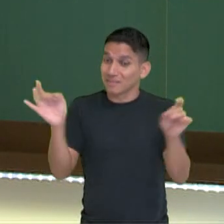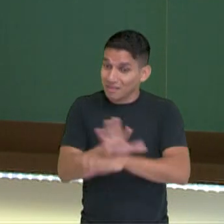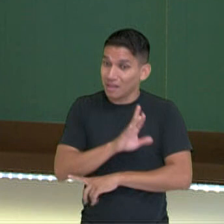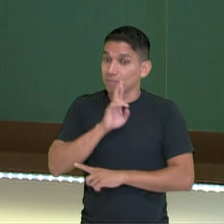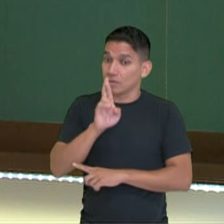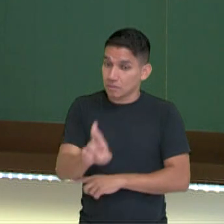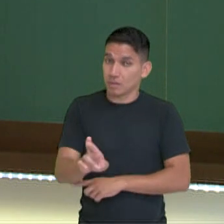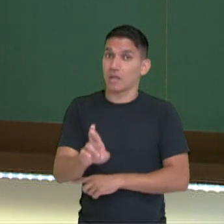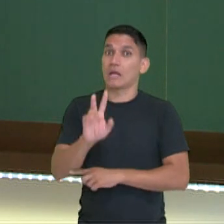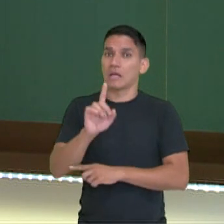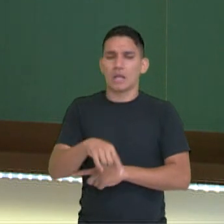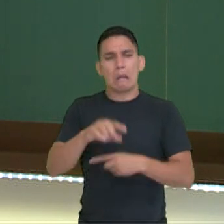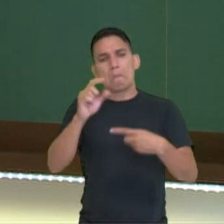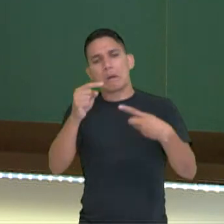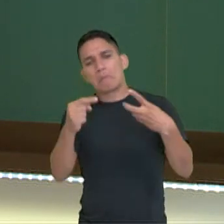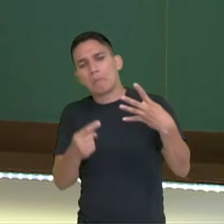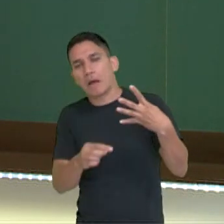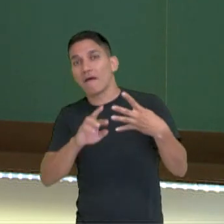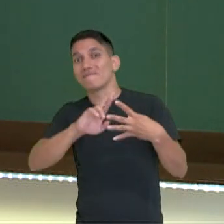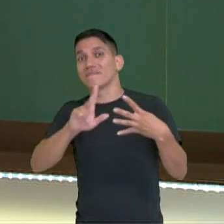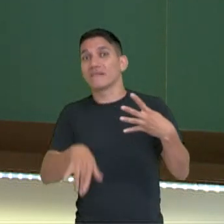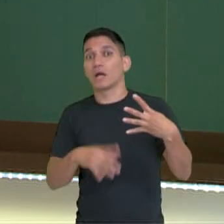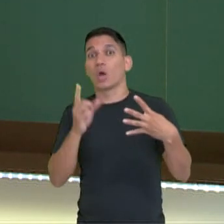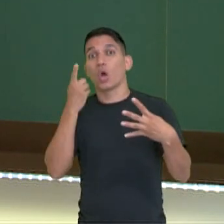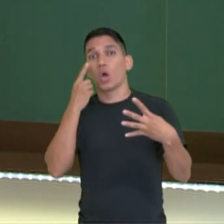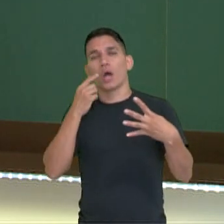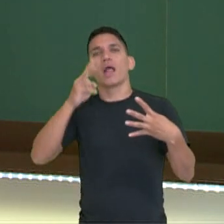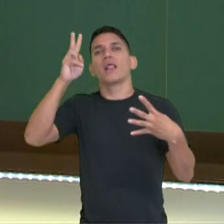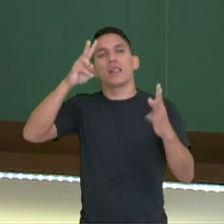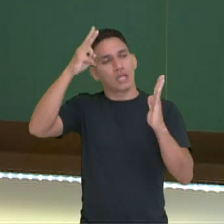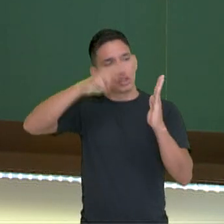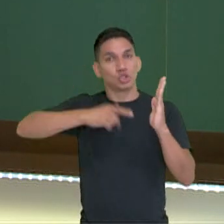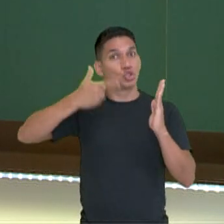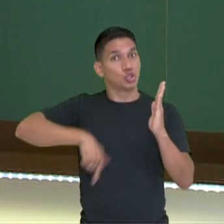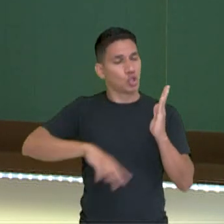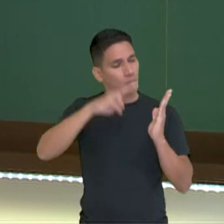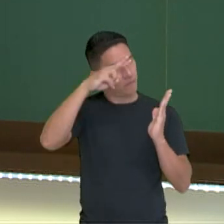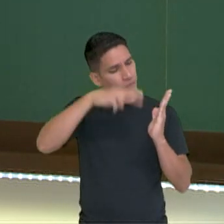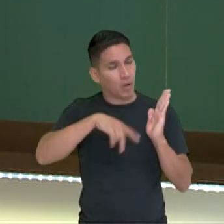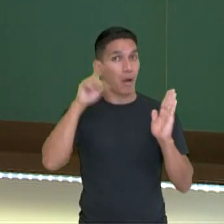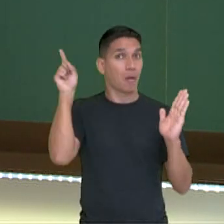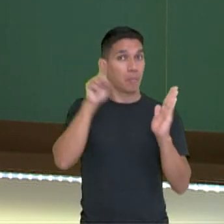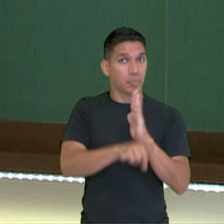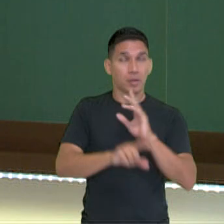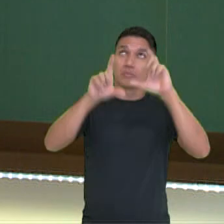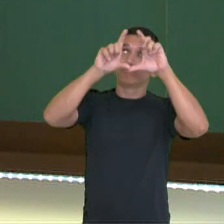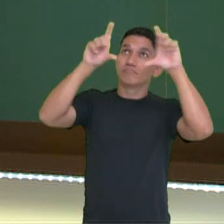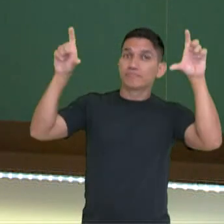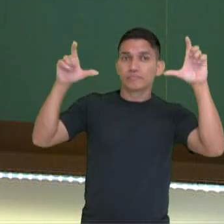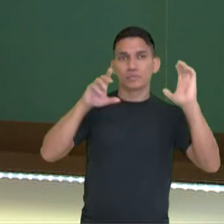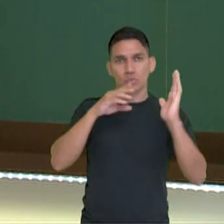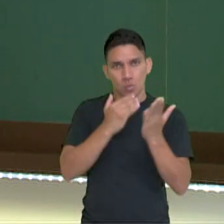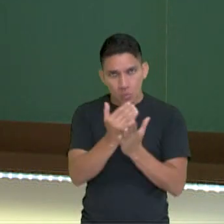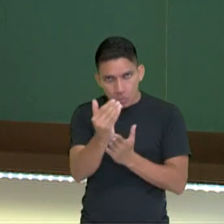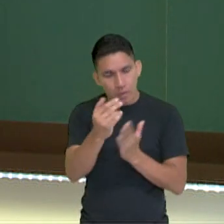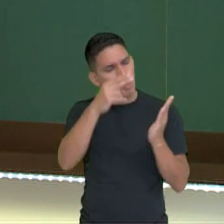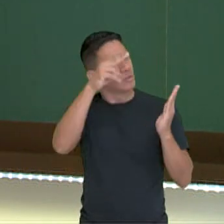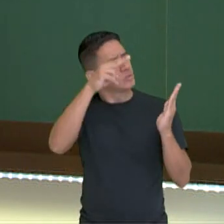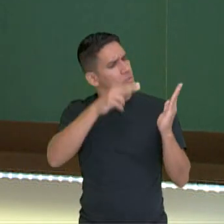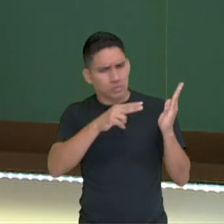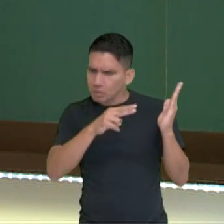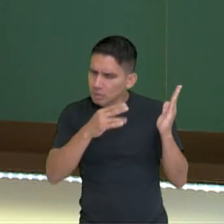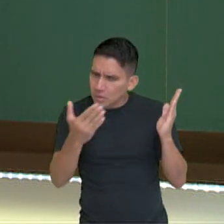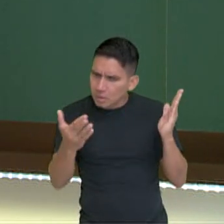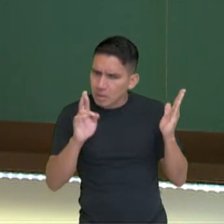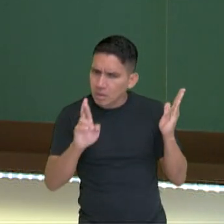tem múltiplas escolhas, volte a ler a tua pergunta lá no início, para ver se